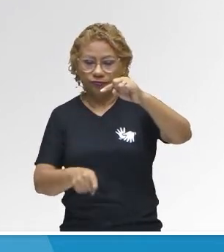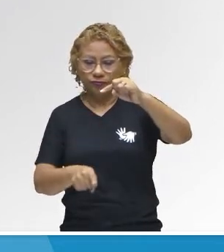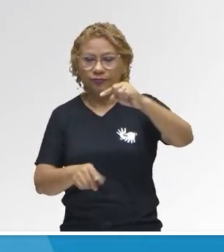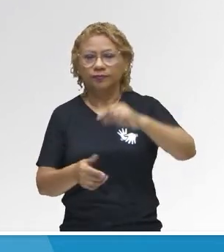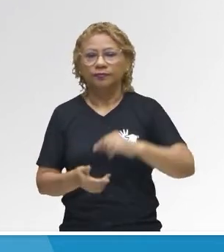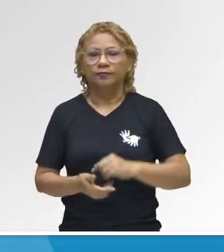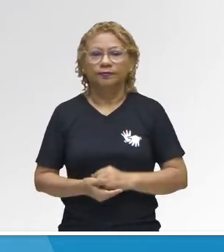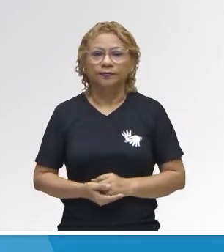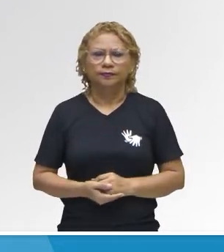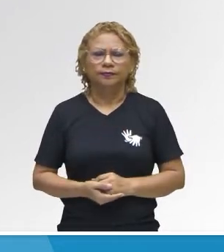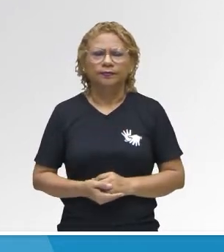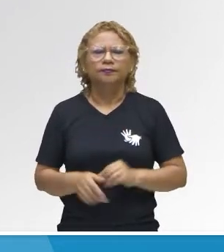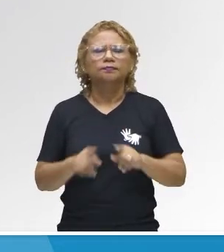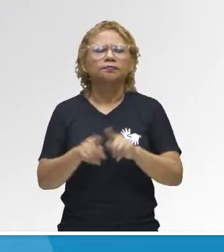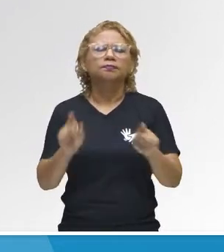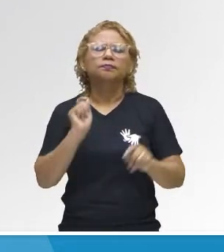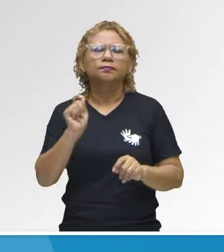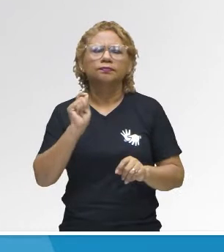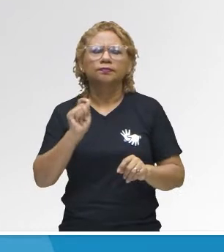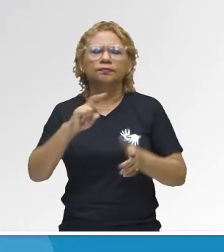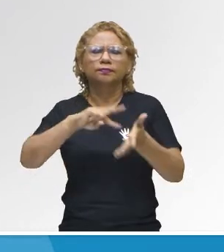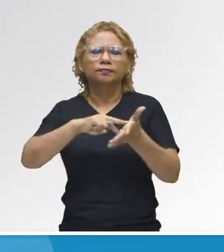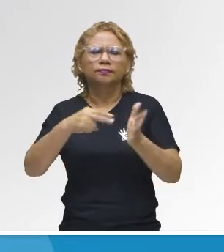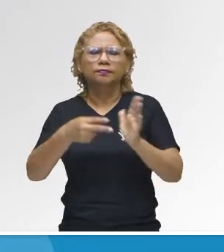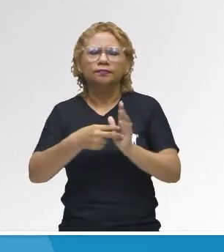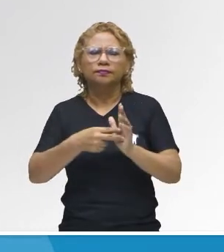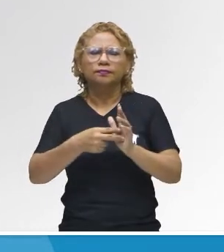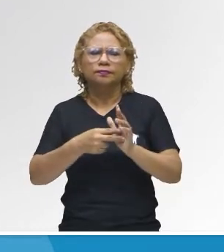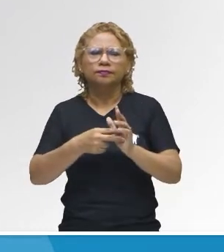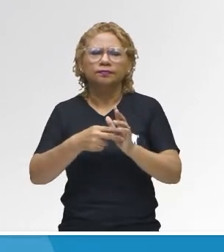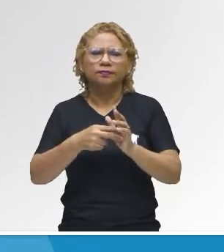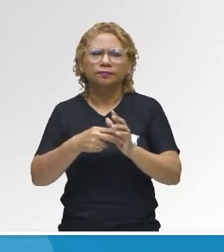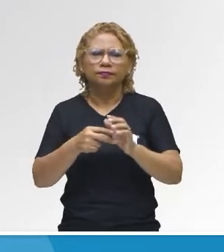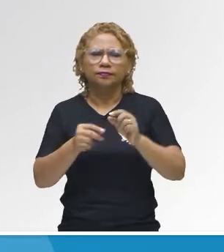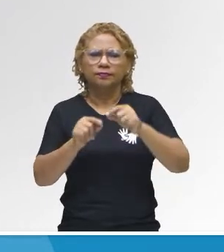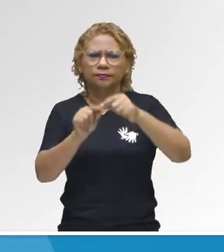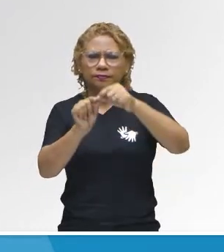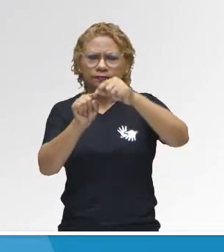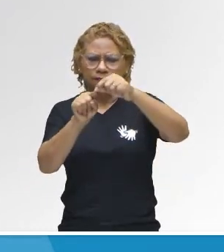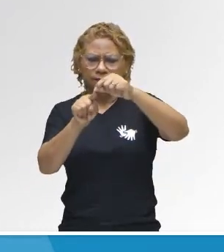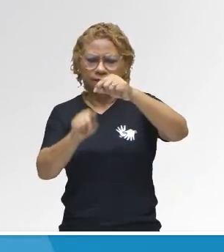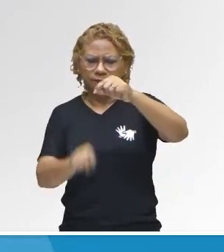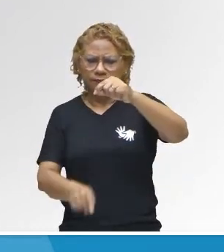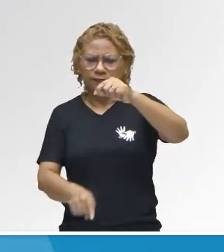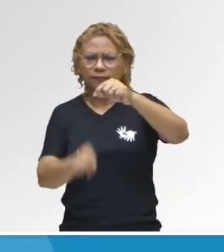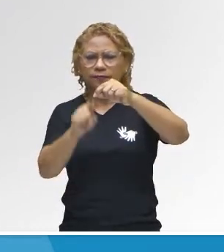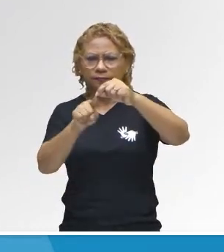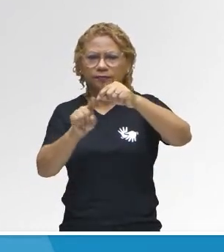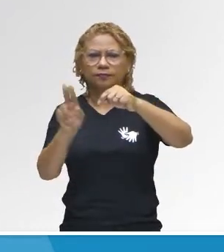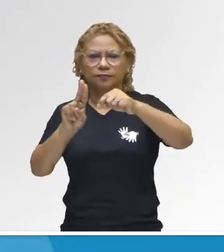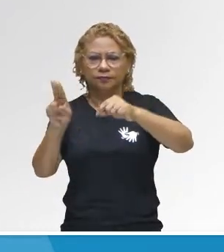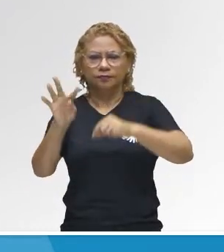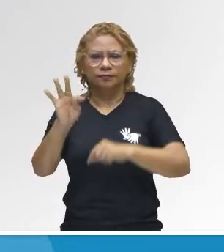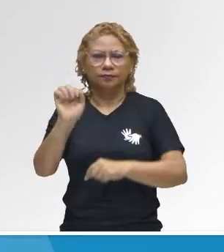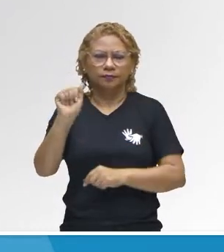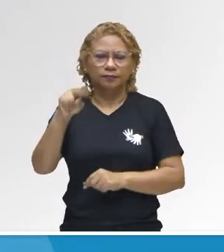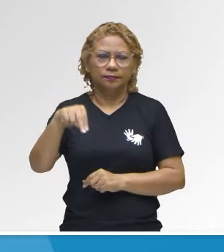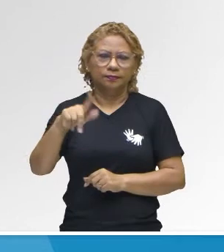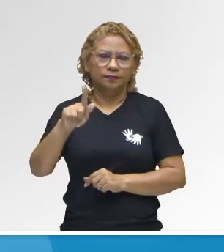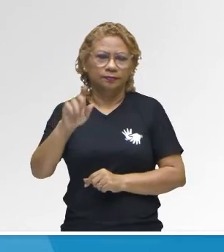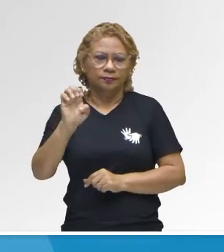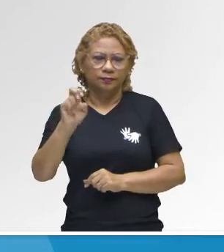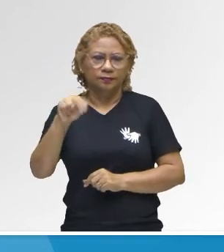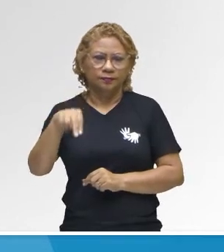E o que significa essa reta vermelha aqui que representa a nossa tangente? Bom, vejam que aqui a